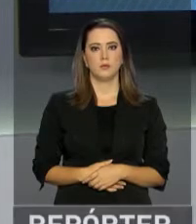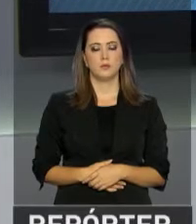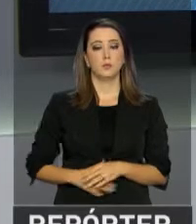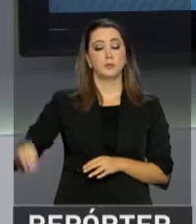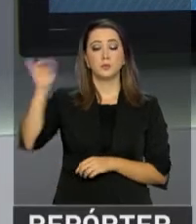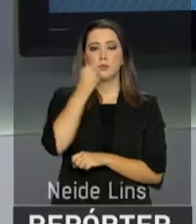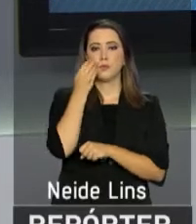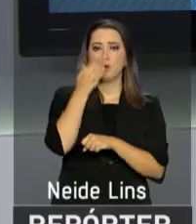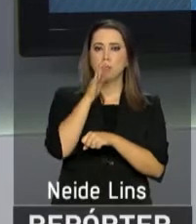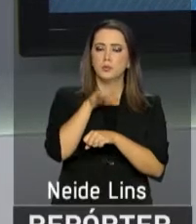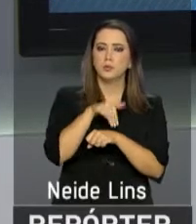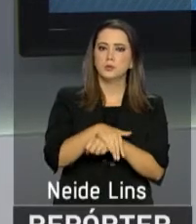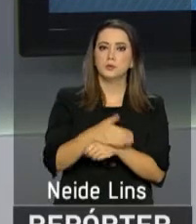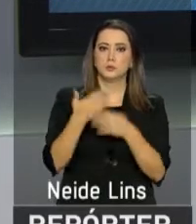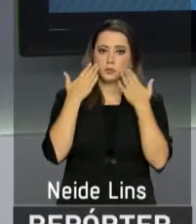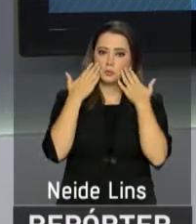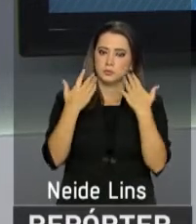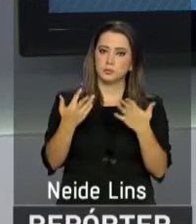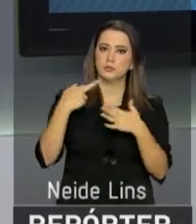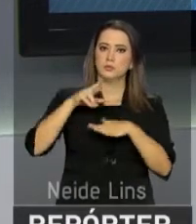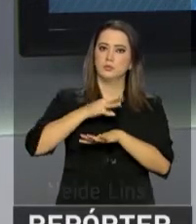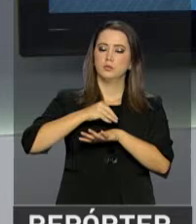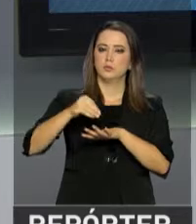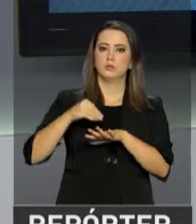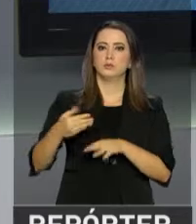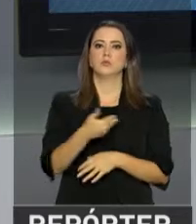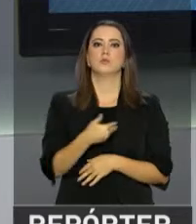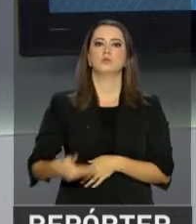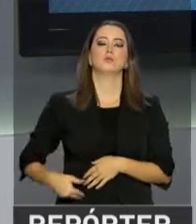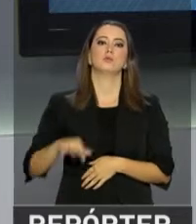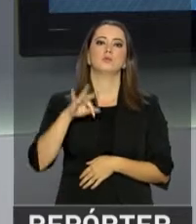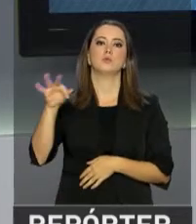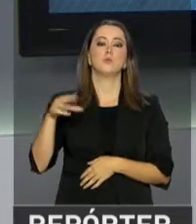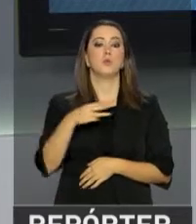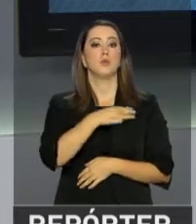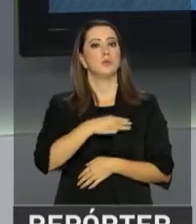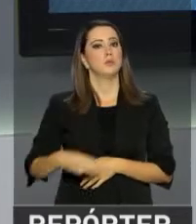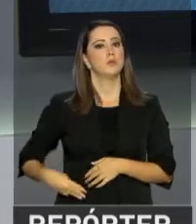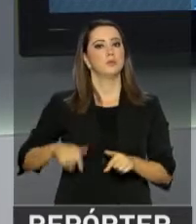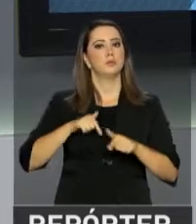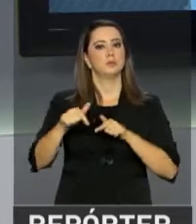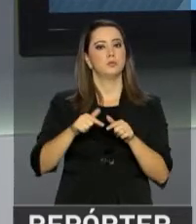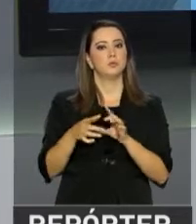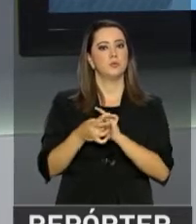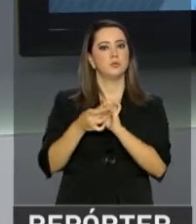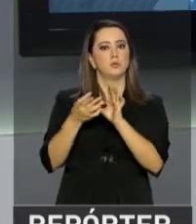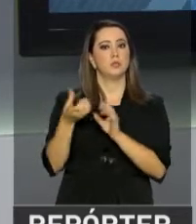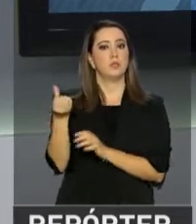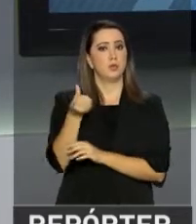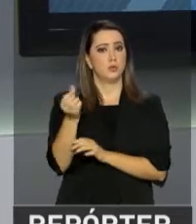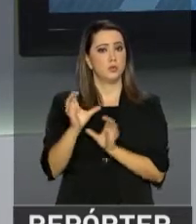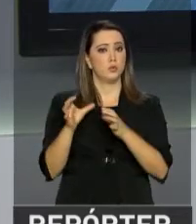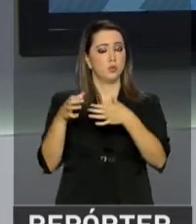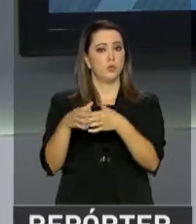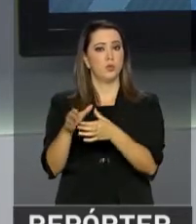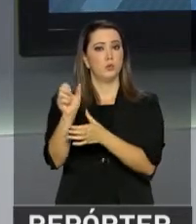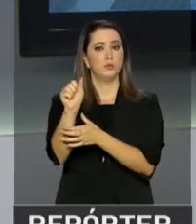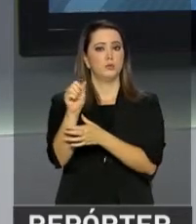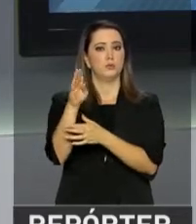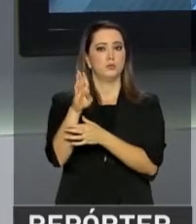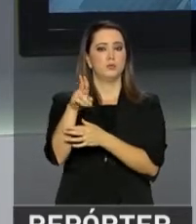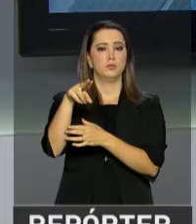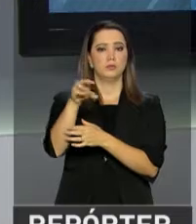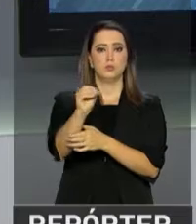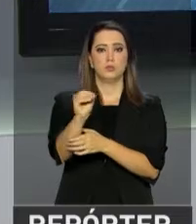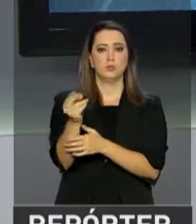Olá, boa noite. Começa agora o repórter NBR com as notícias do governo federal. O Ministério do Trabalho liberou o sexto lote do abono salarial